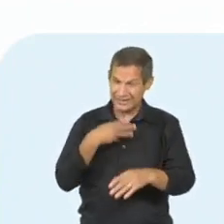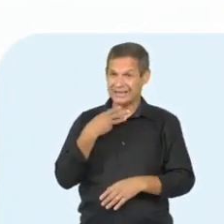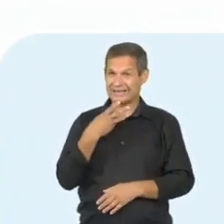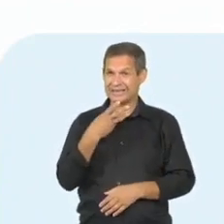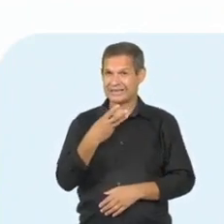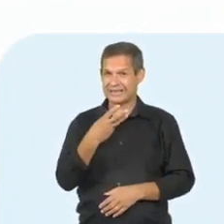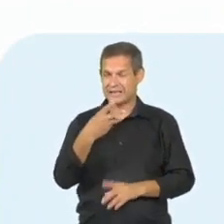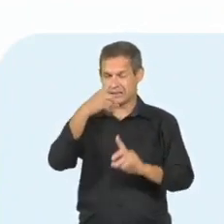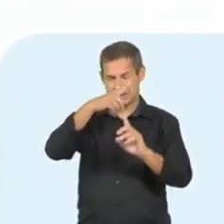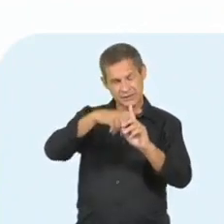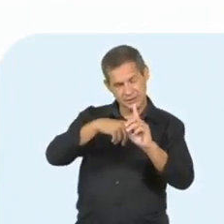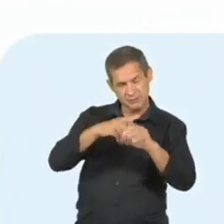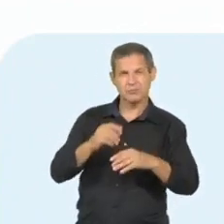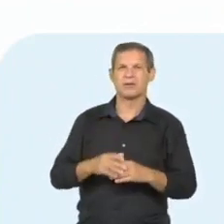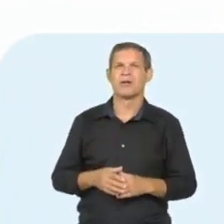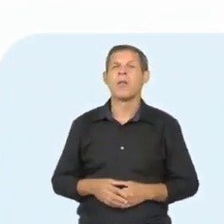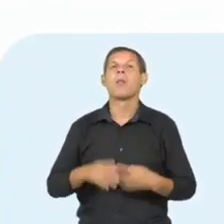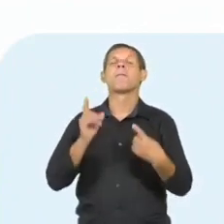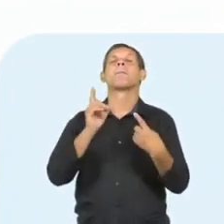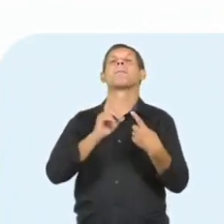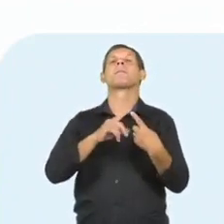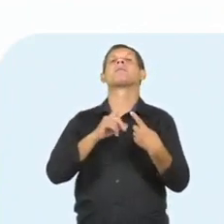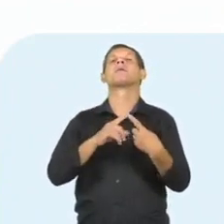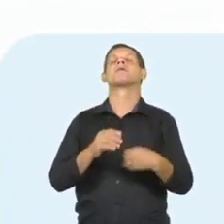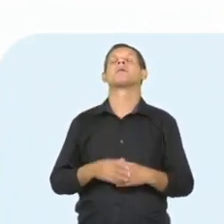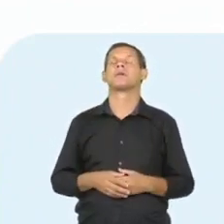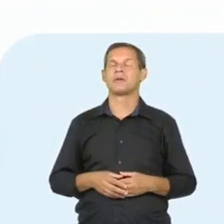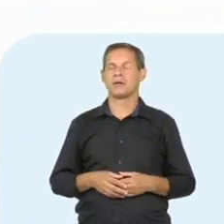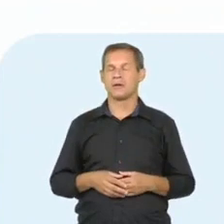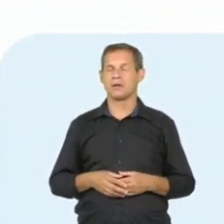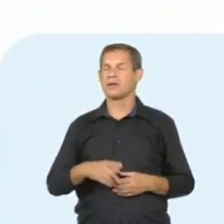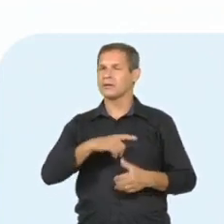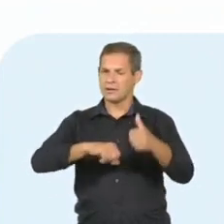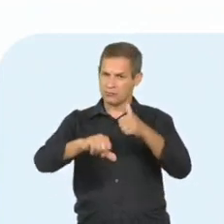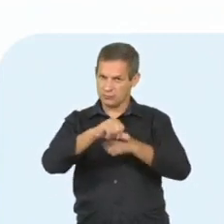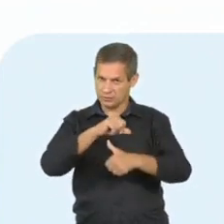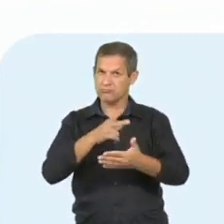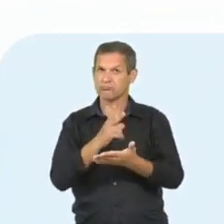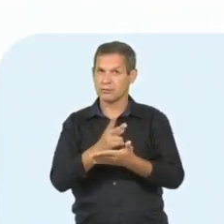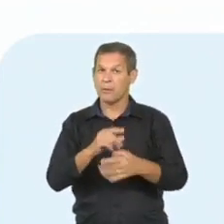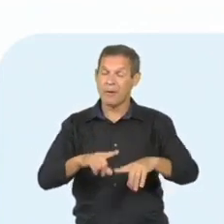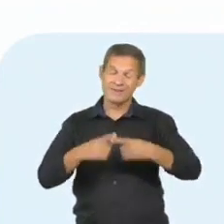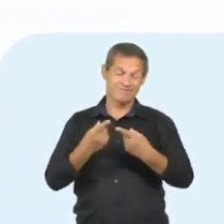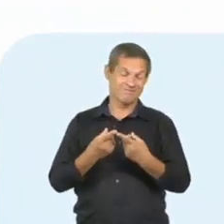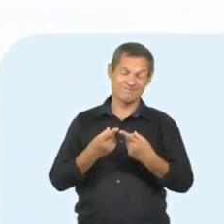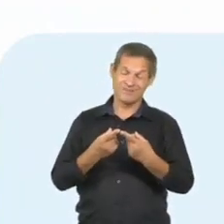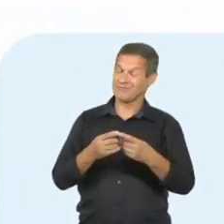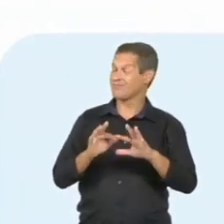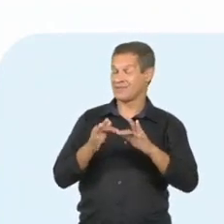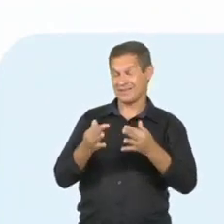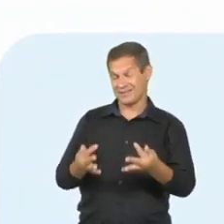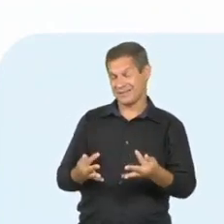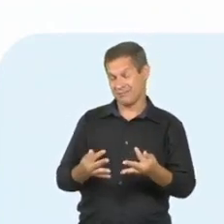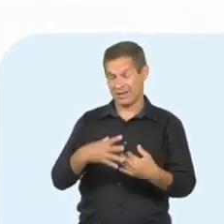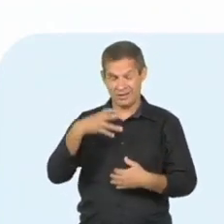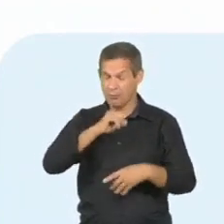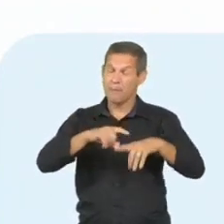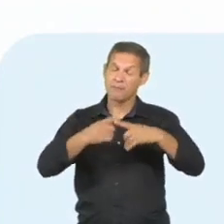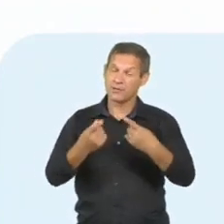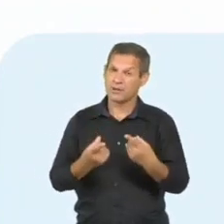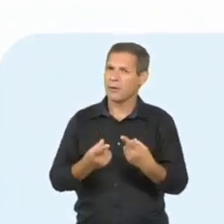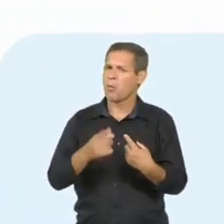3 fases. Primeiro, porque houve uma transição, né? Não é assim, de uma vez.